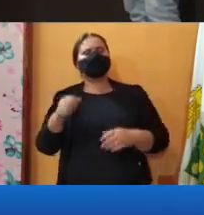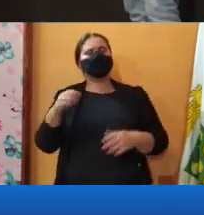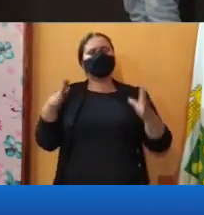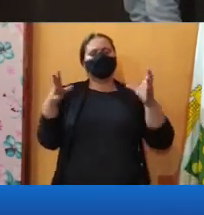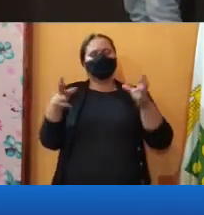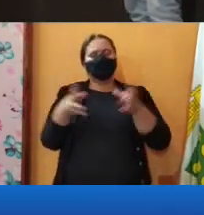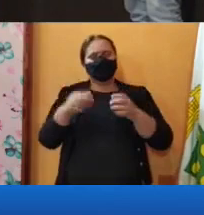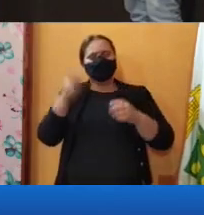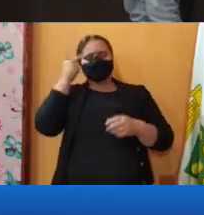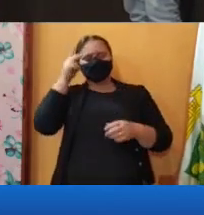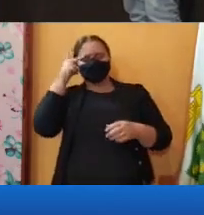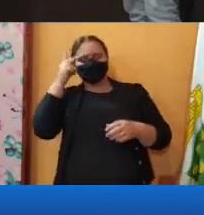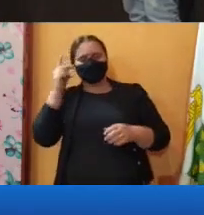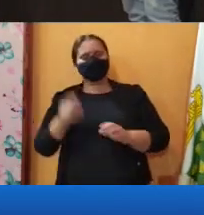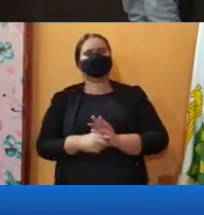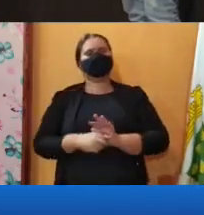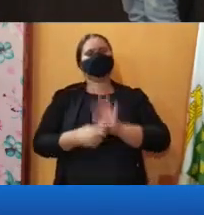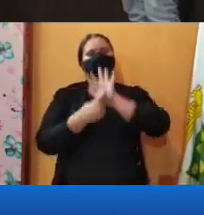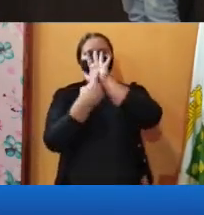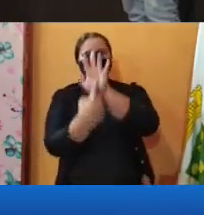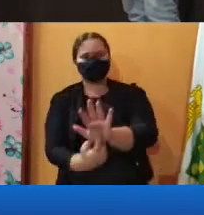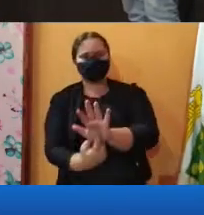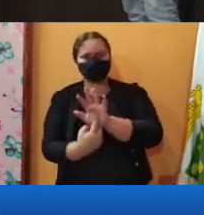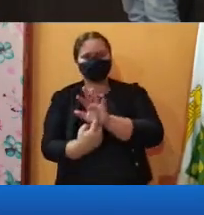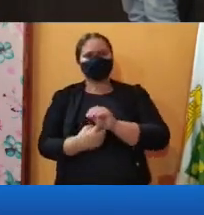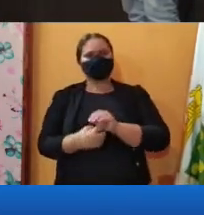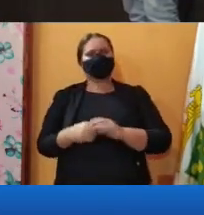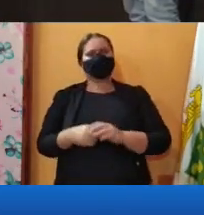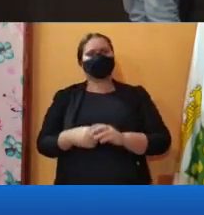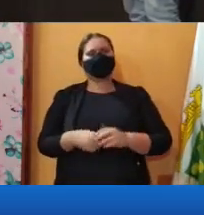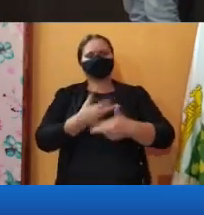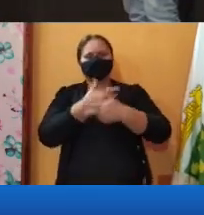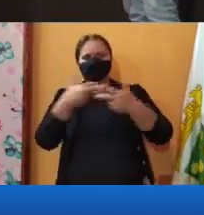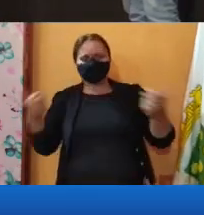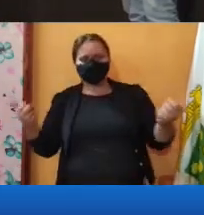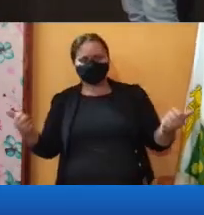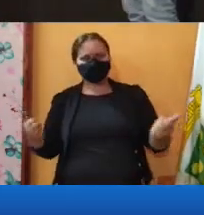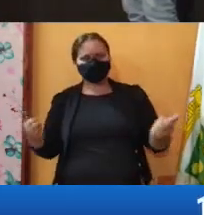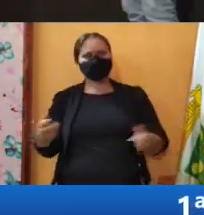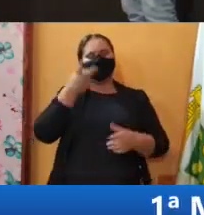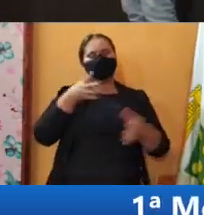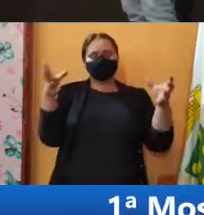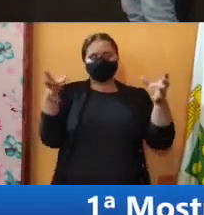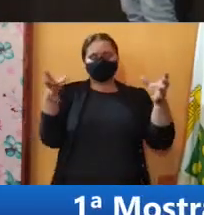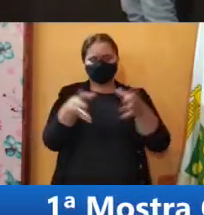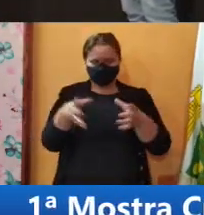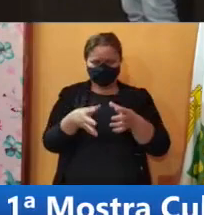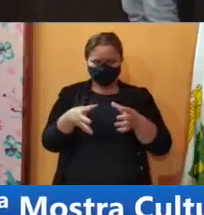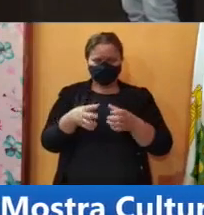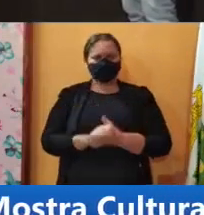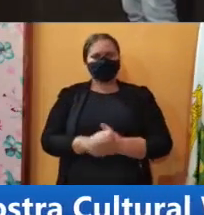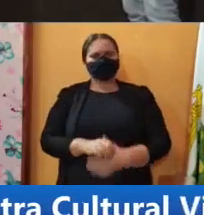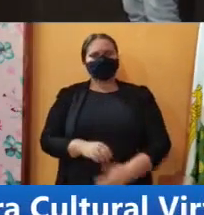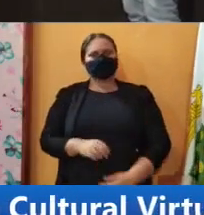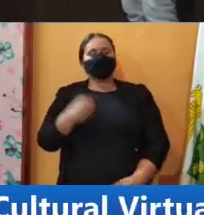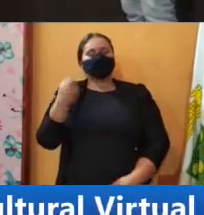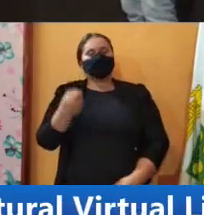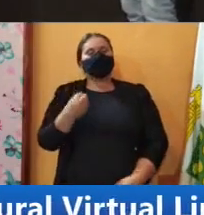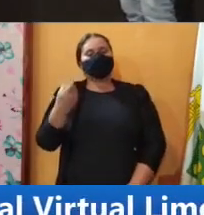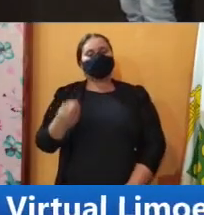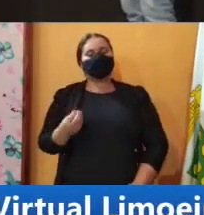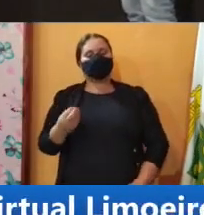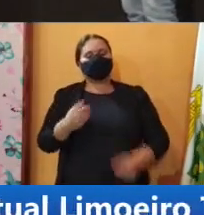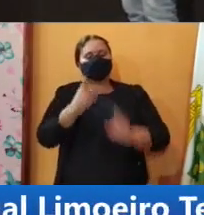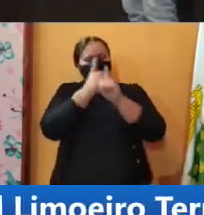está registrado? Onde está exposto tudo isso? A gente falava sobre isso, né, Fábio? Como é que a gente